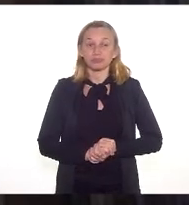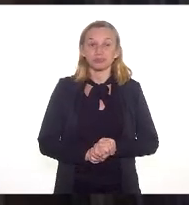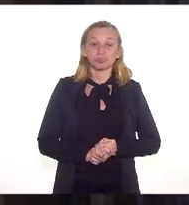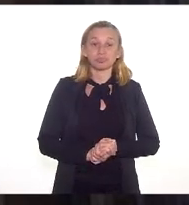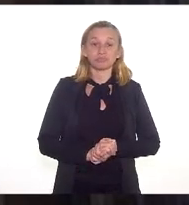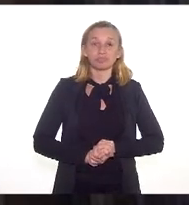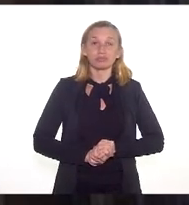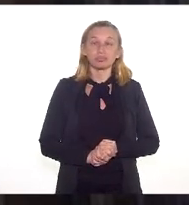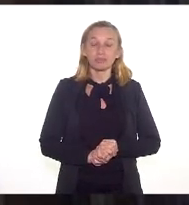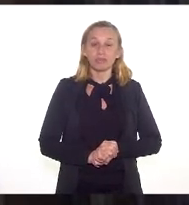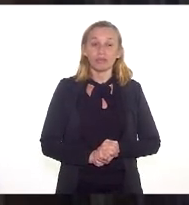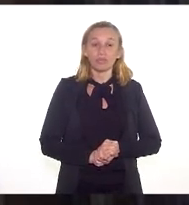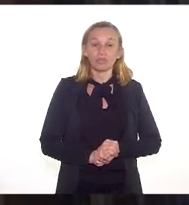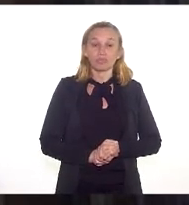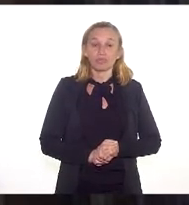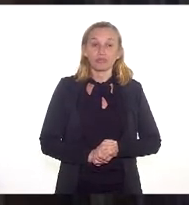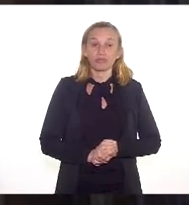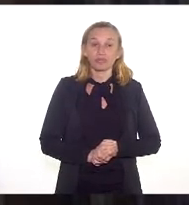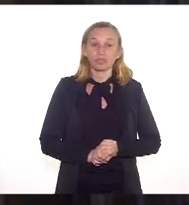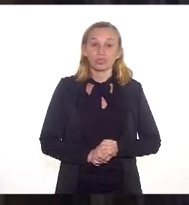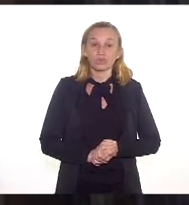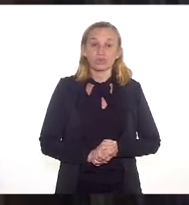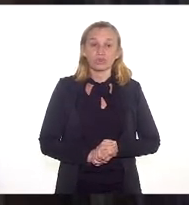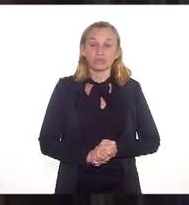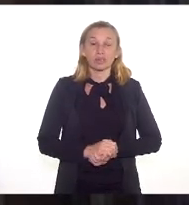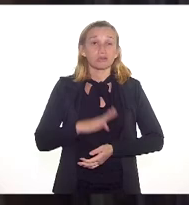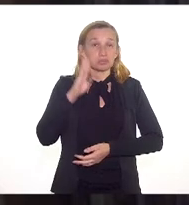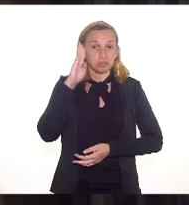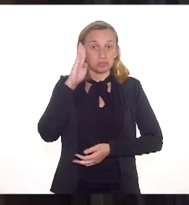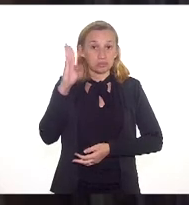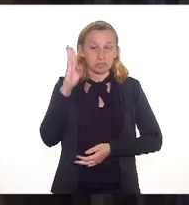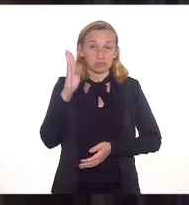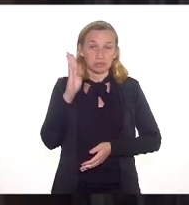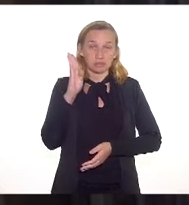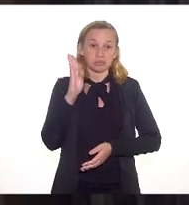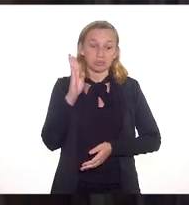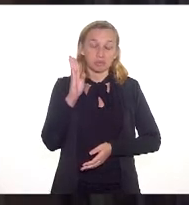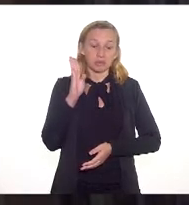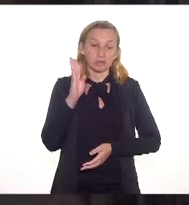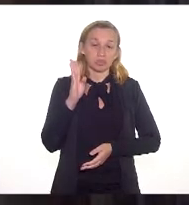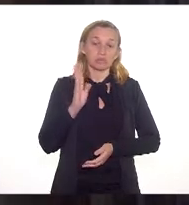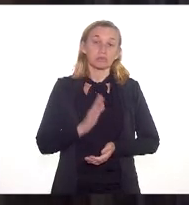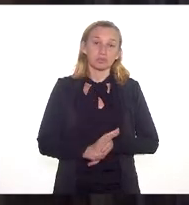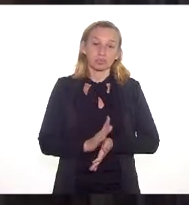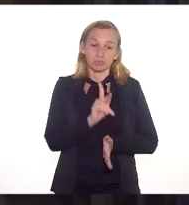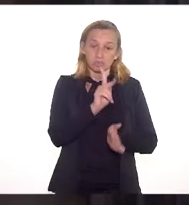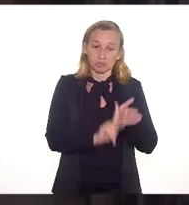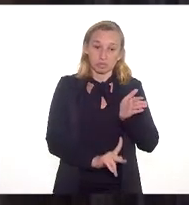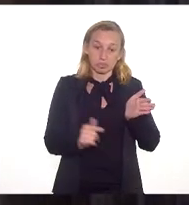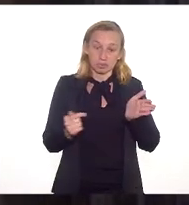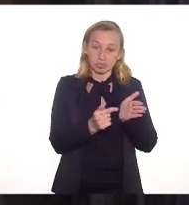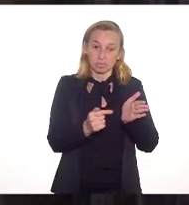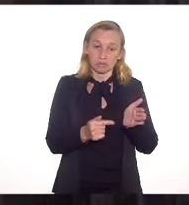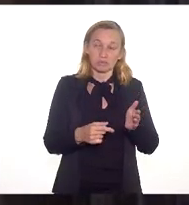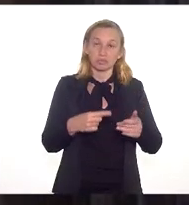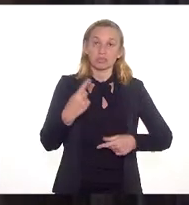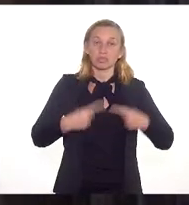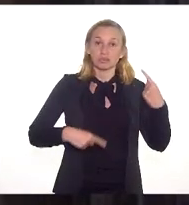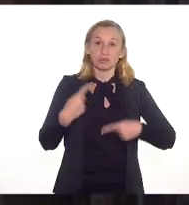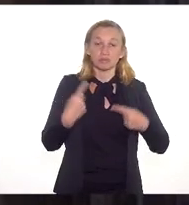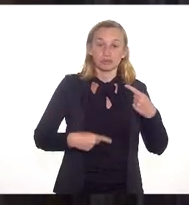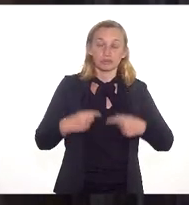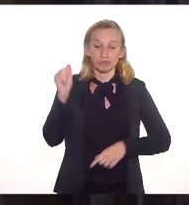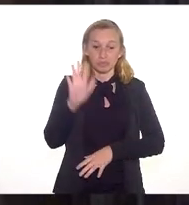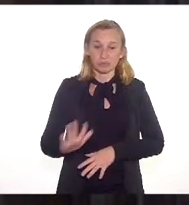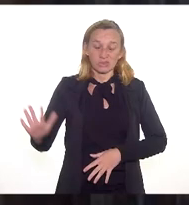E ele está muito bem fundamentado exatamente na política nacional de